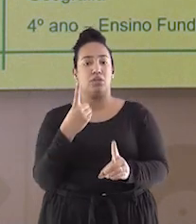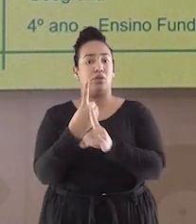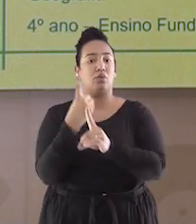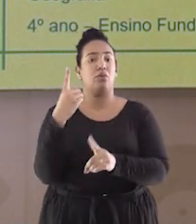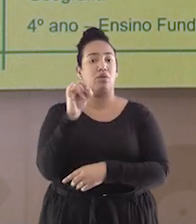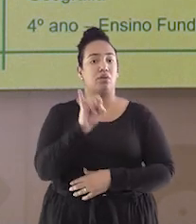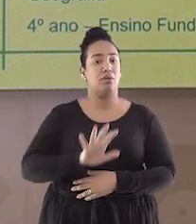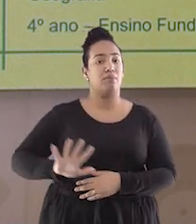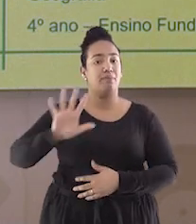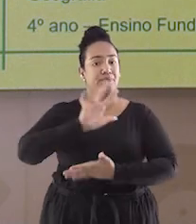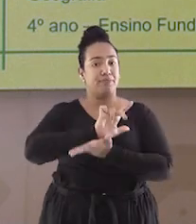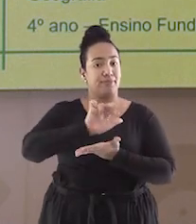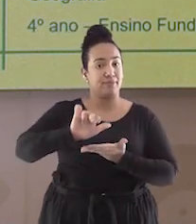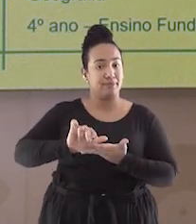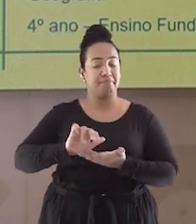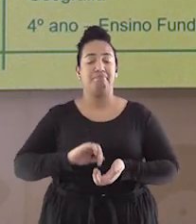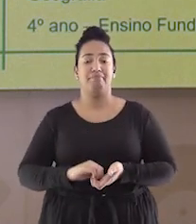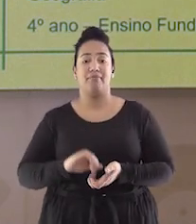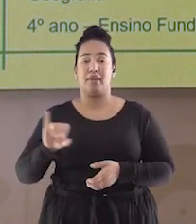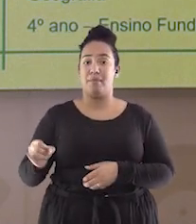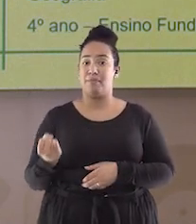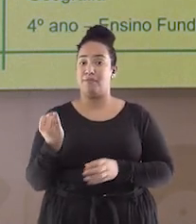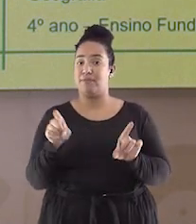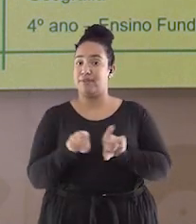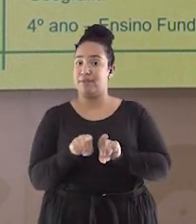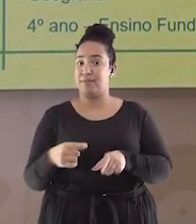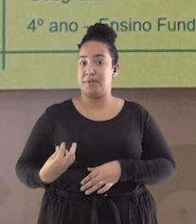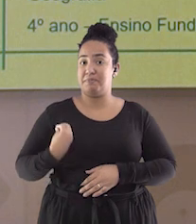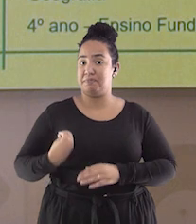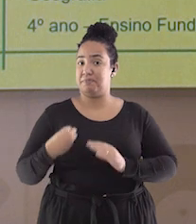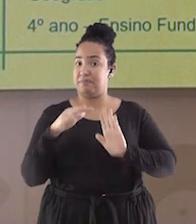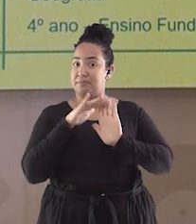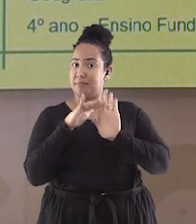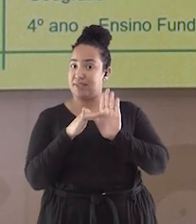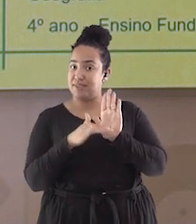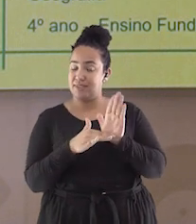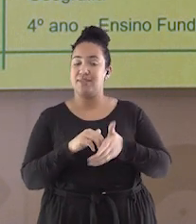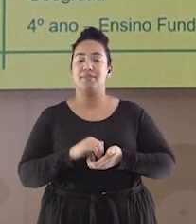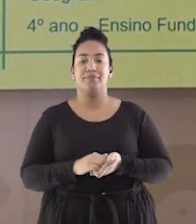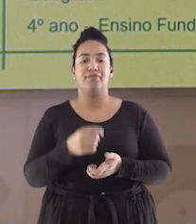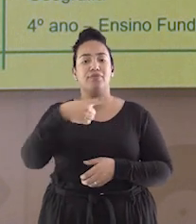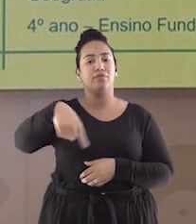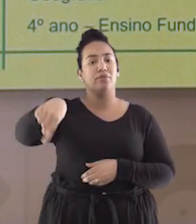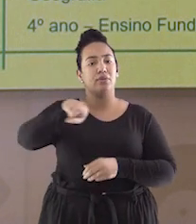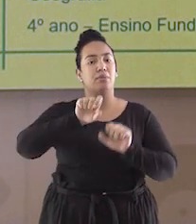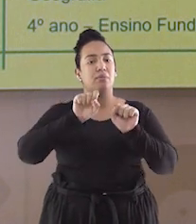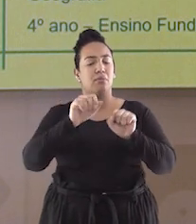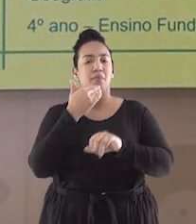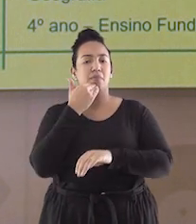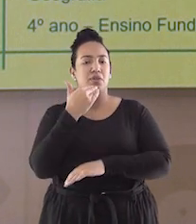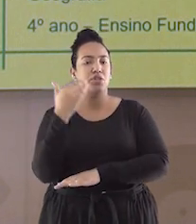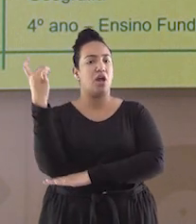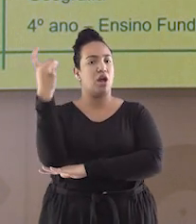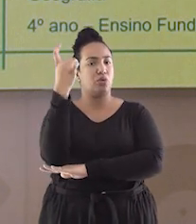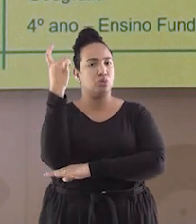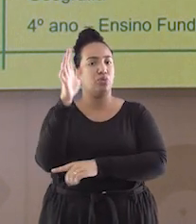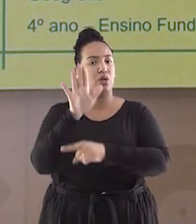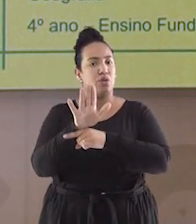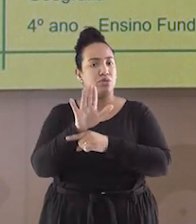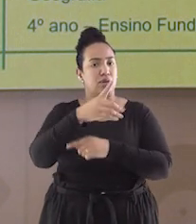paisagens. Aproveita e marca logo a sua presença aqui na aula. Você pode pedir ajuda de um adulto para acessar o